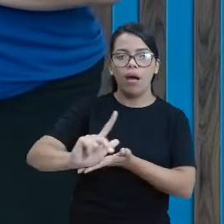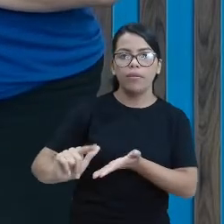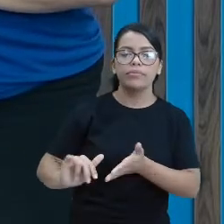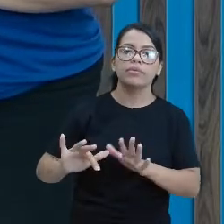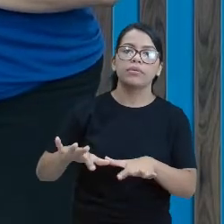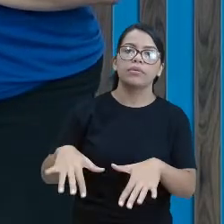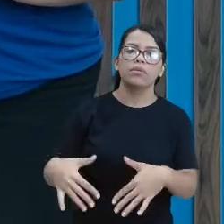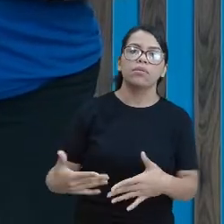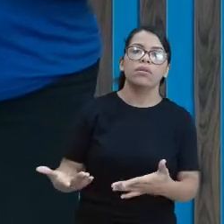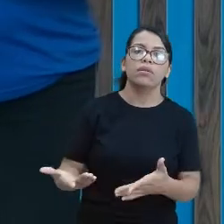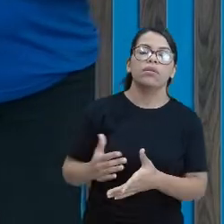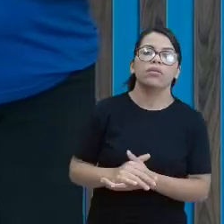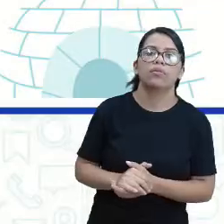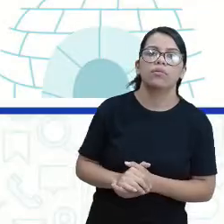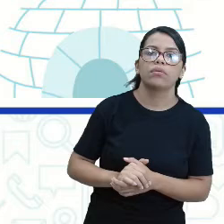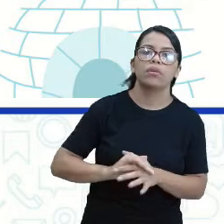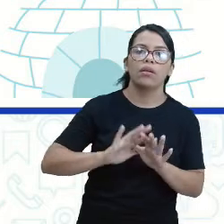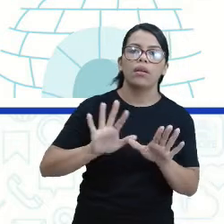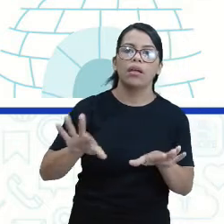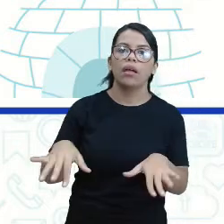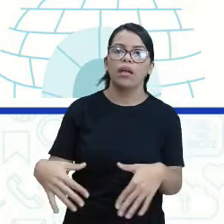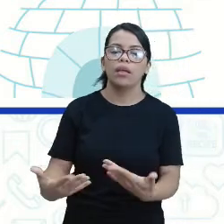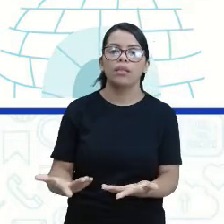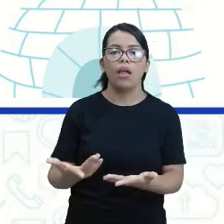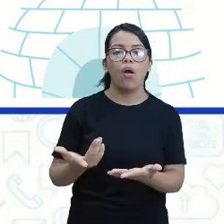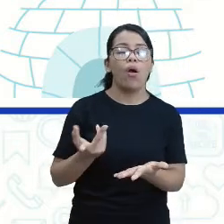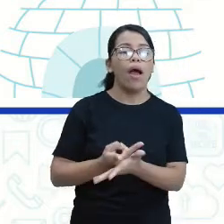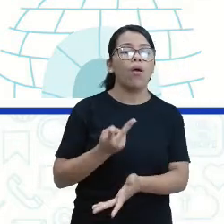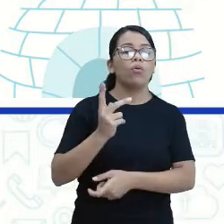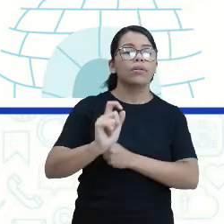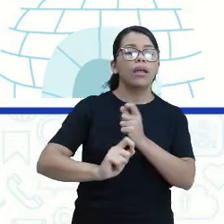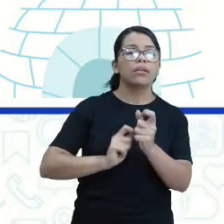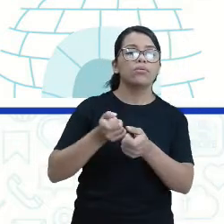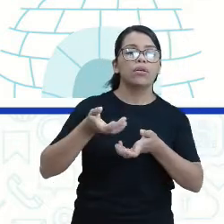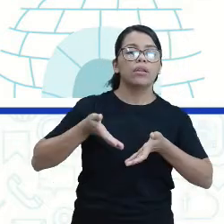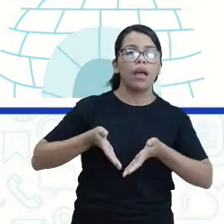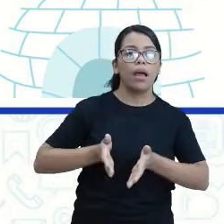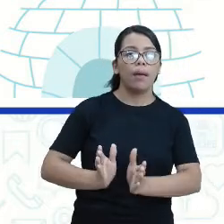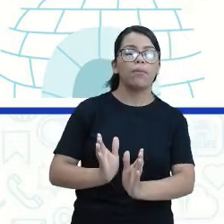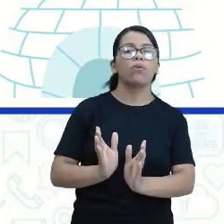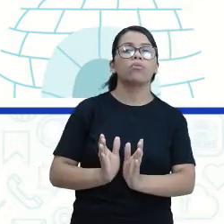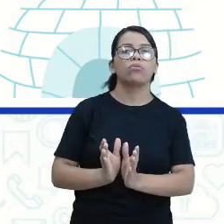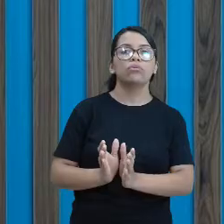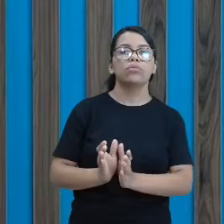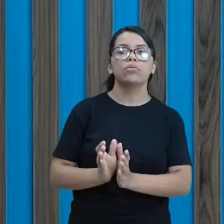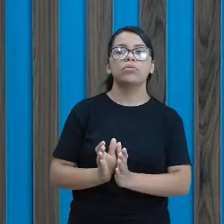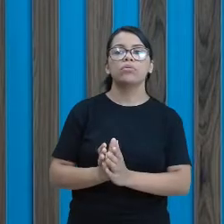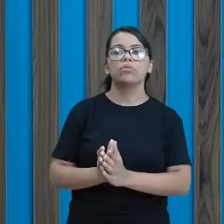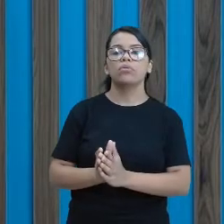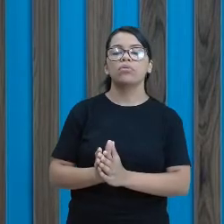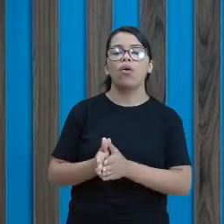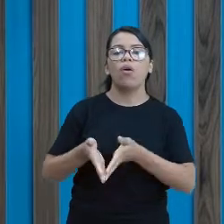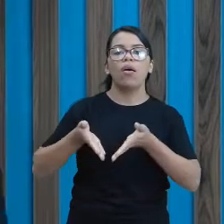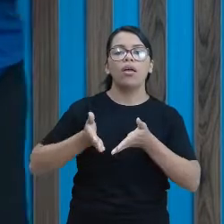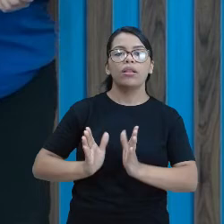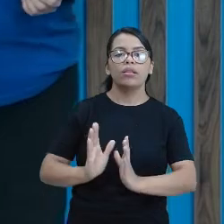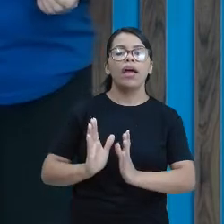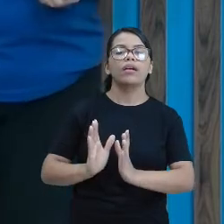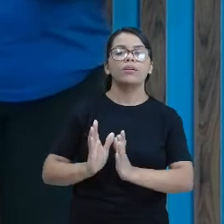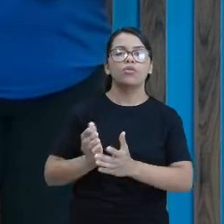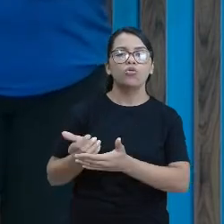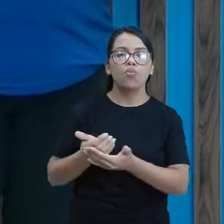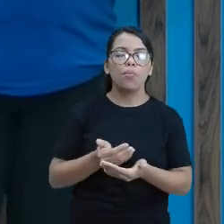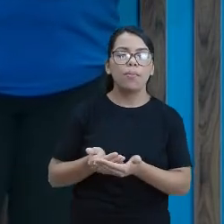E aí, numa dessa reprodução aí, né, do papai e da mamãe urso, o que é que acontece? Nasceu um